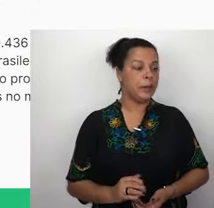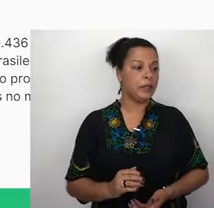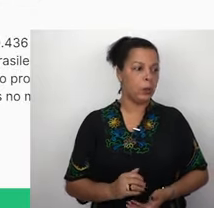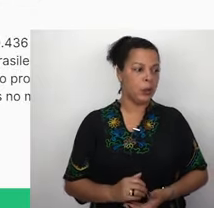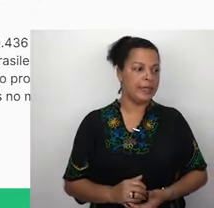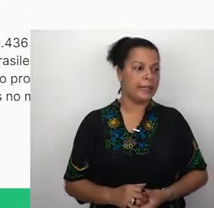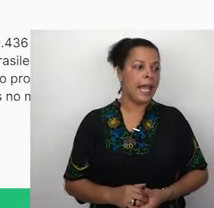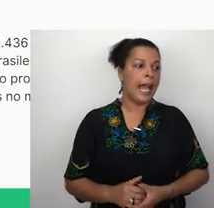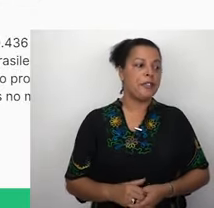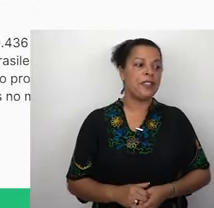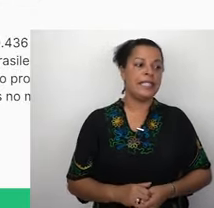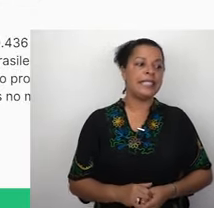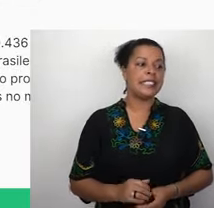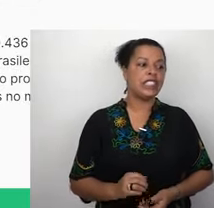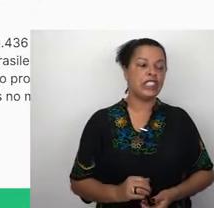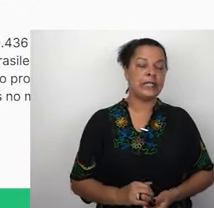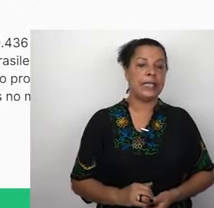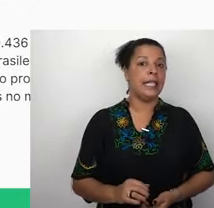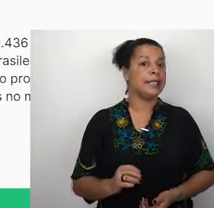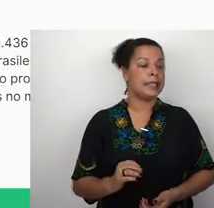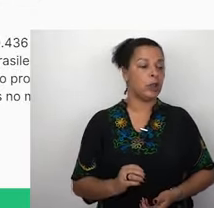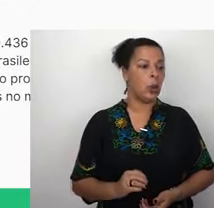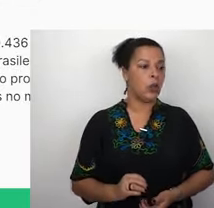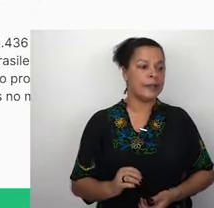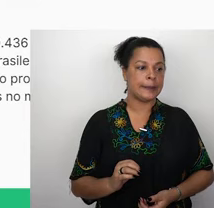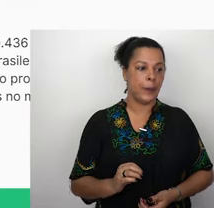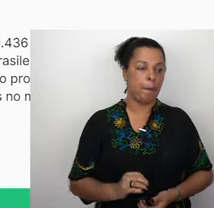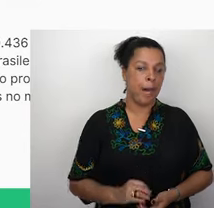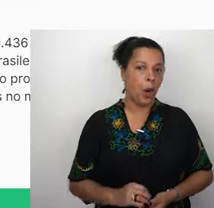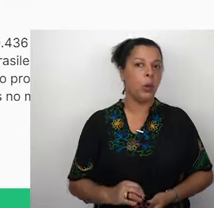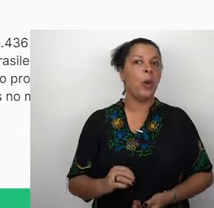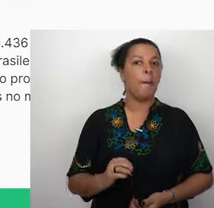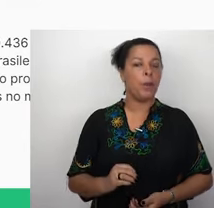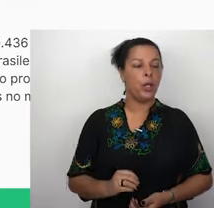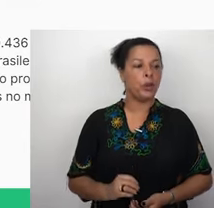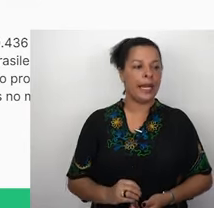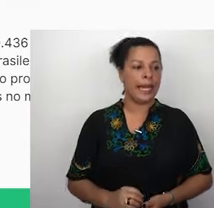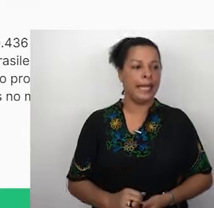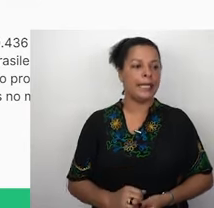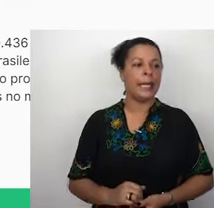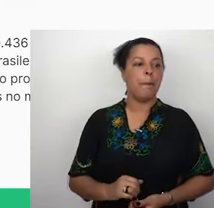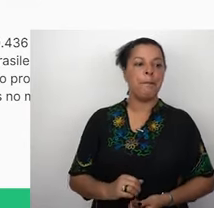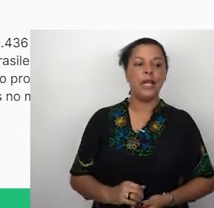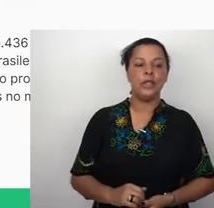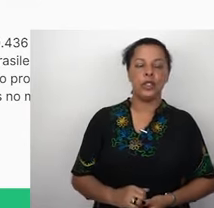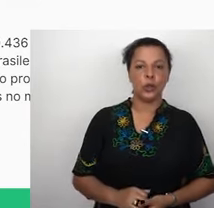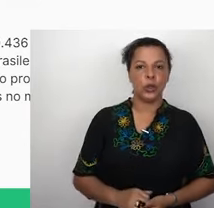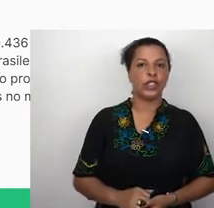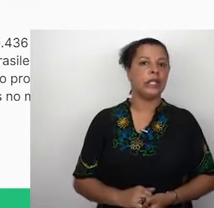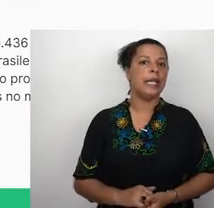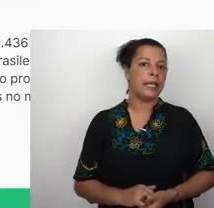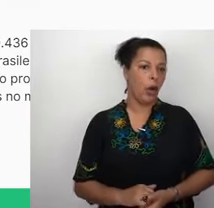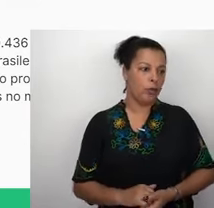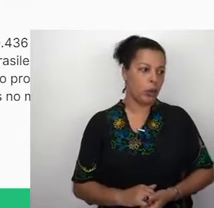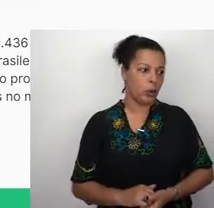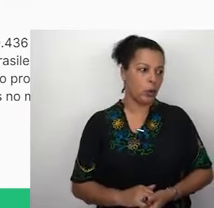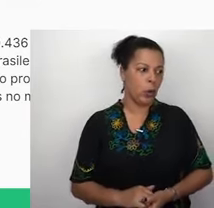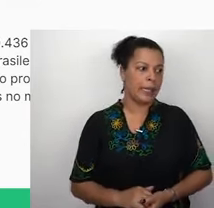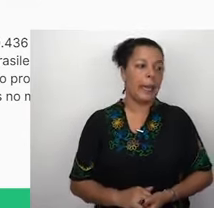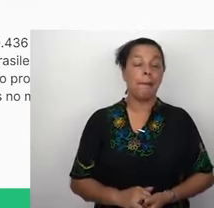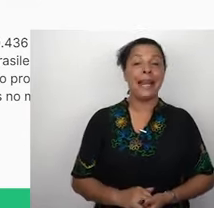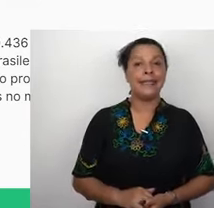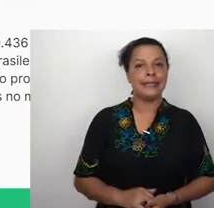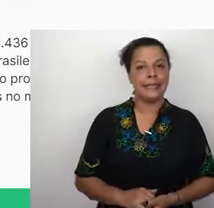Em 2002, a FENES cedia escritórios em São Paulo, Porto Alegre, Belo Horizonte,